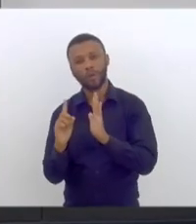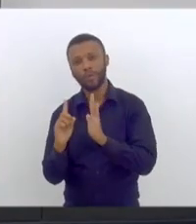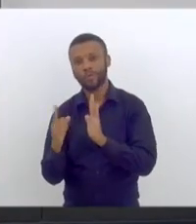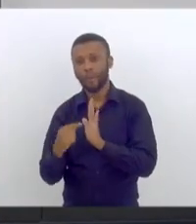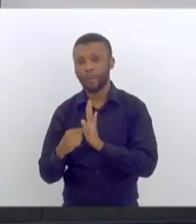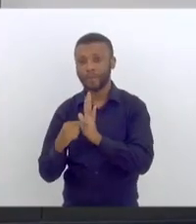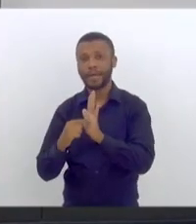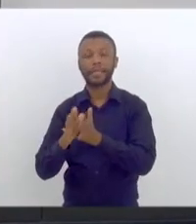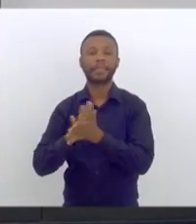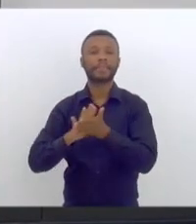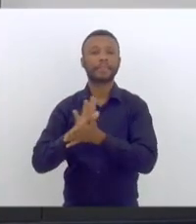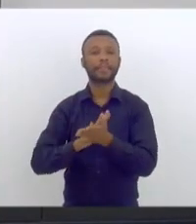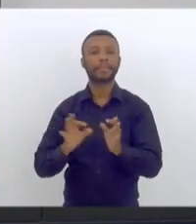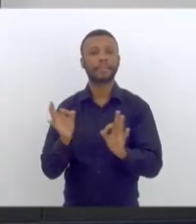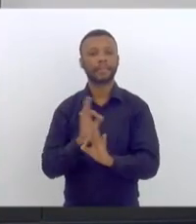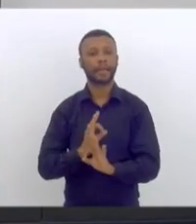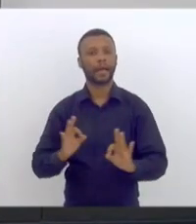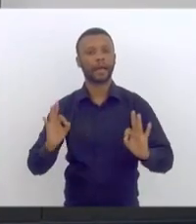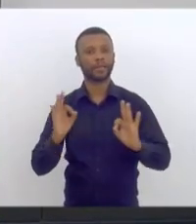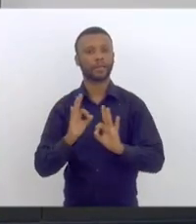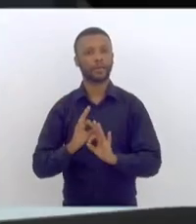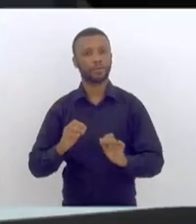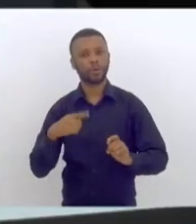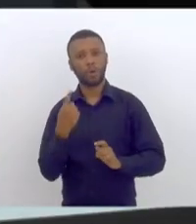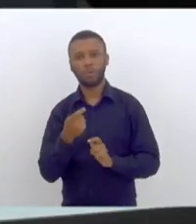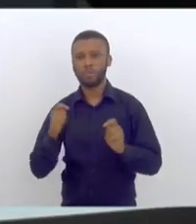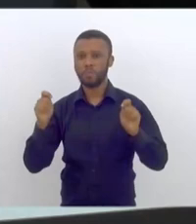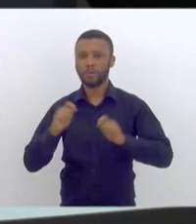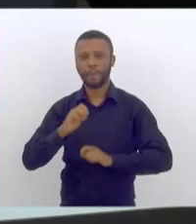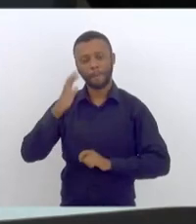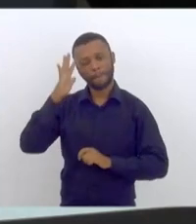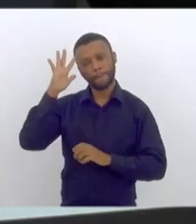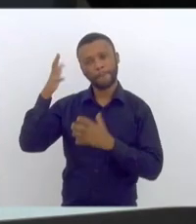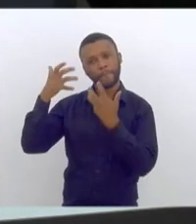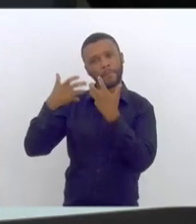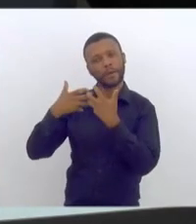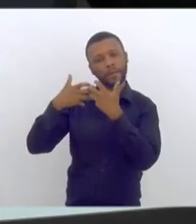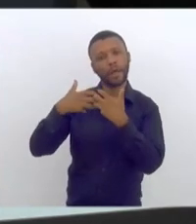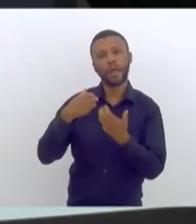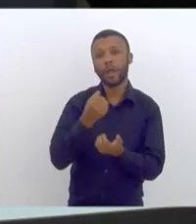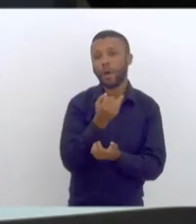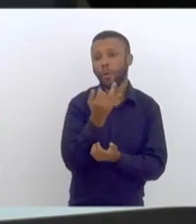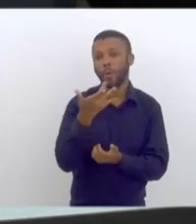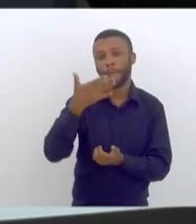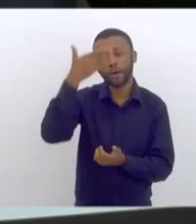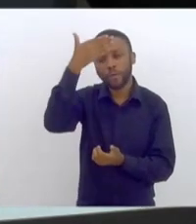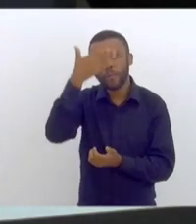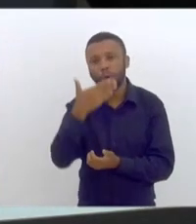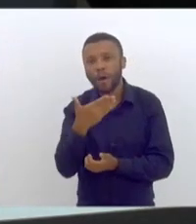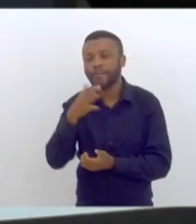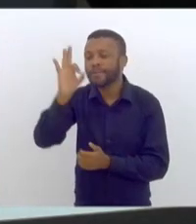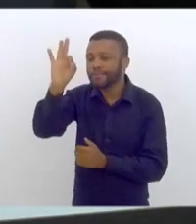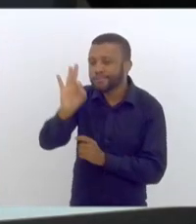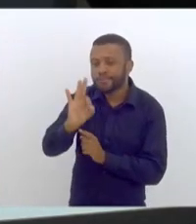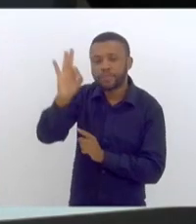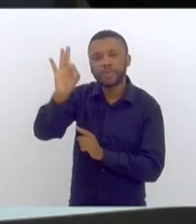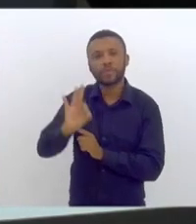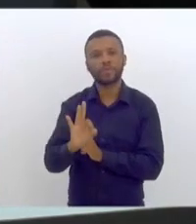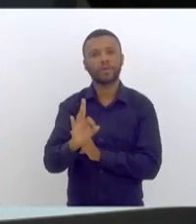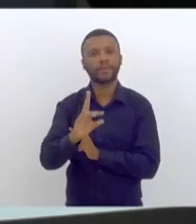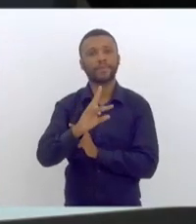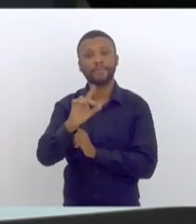né podemos pensar em alguma algum indicador que poderá surgir